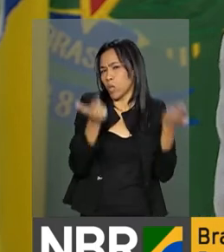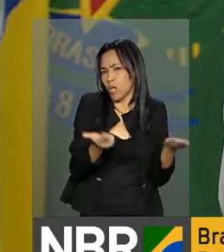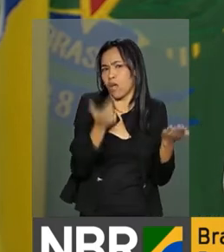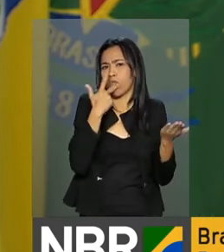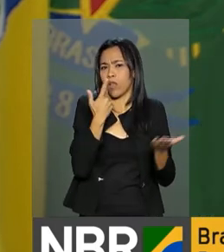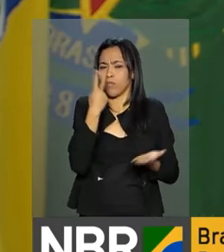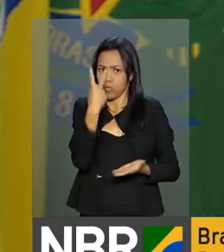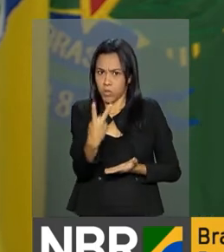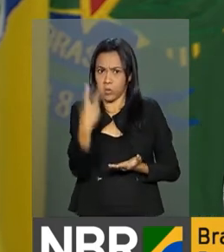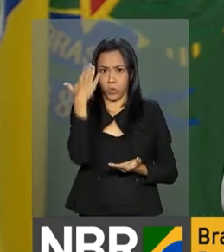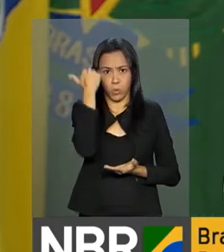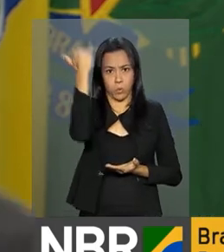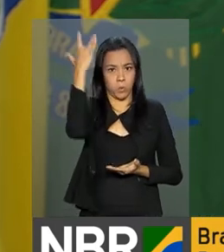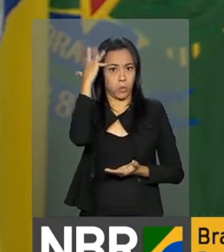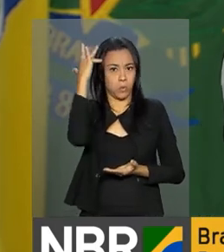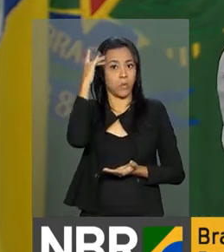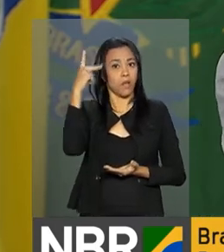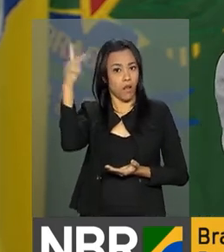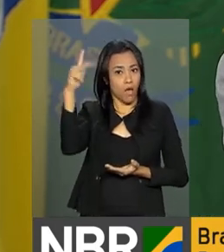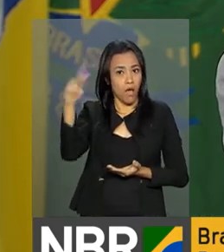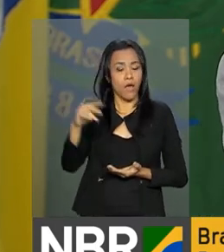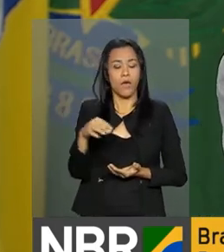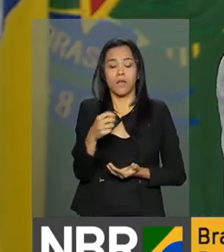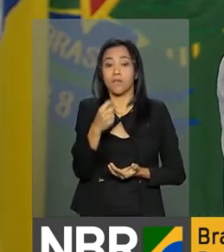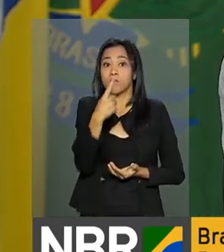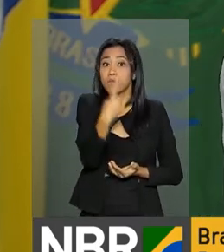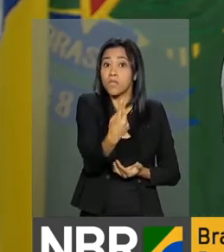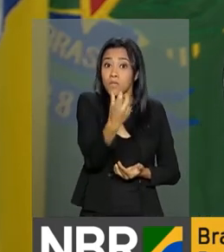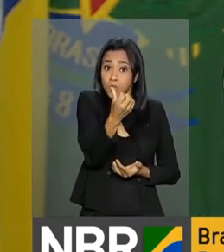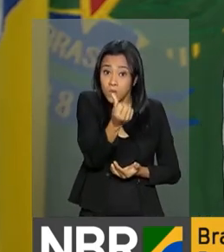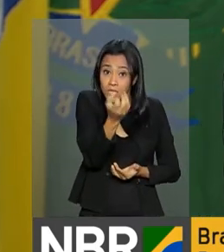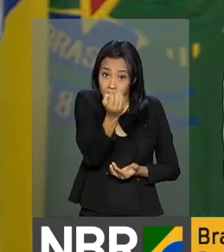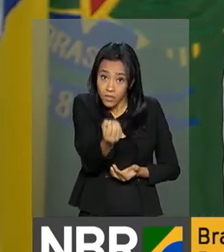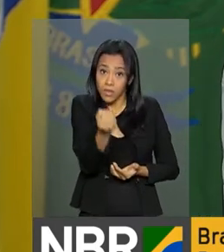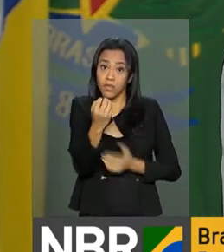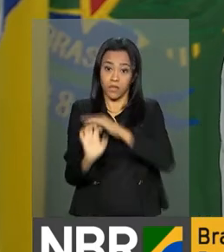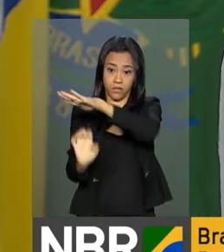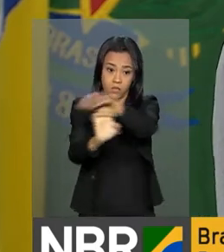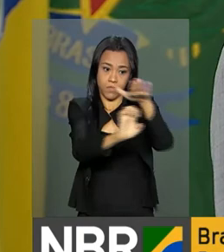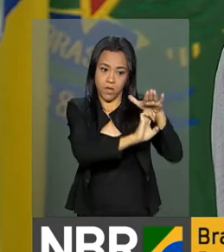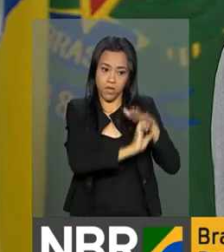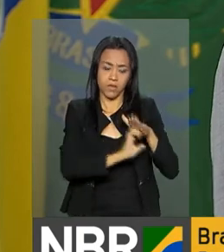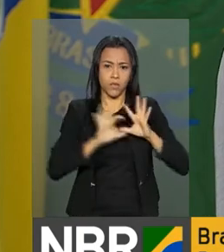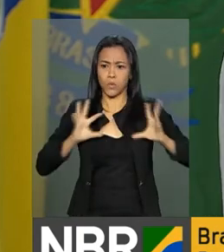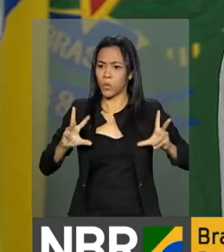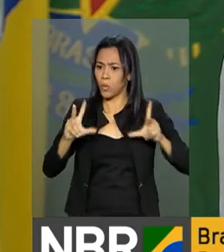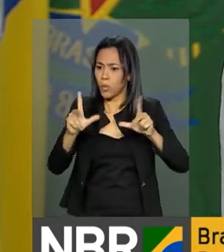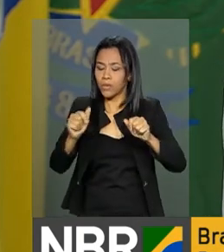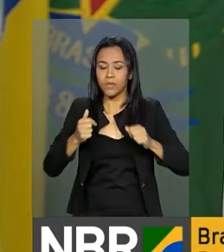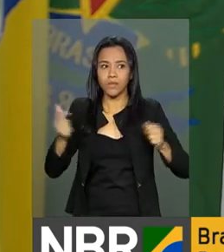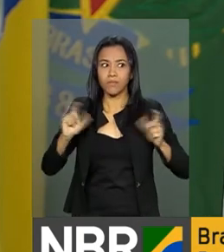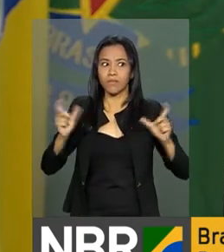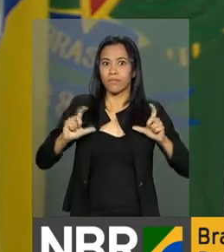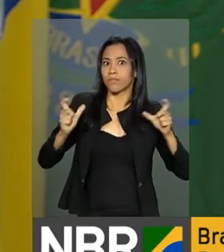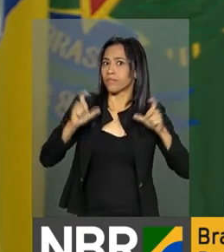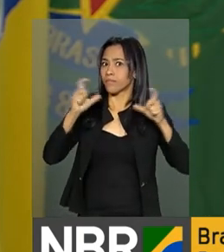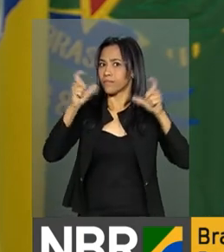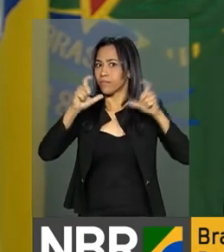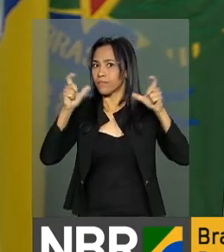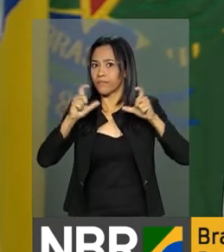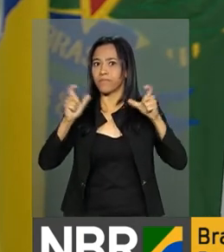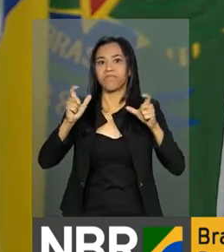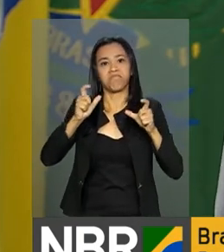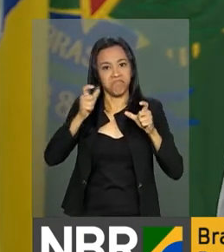eram 160 170 empresários em cada qual desses locais todos eles entusiasmadíssimos em